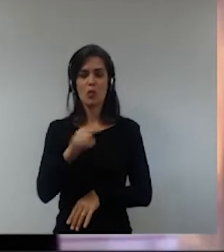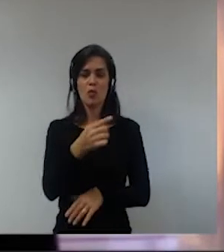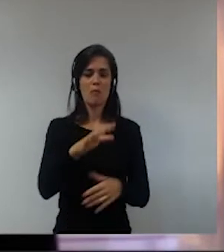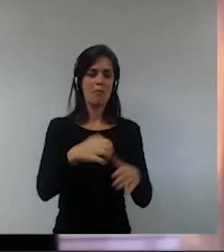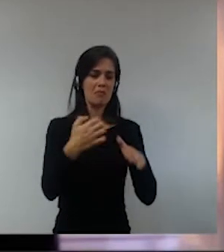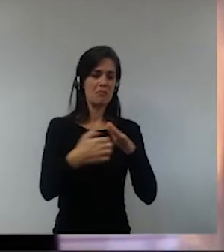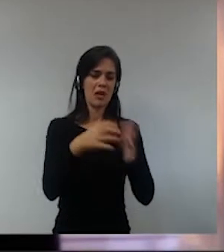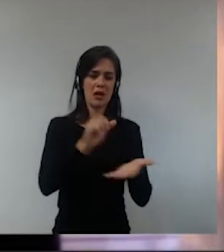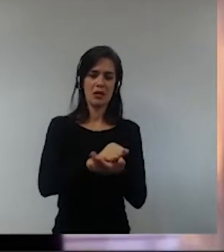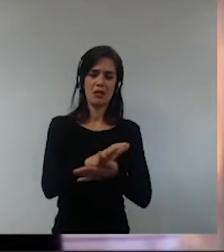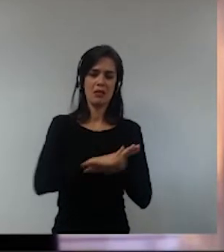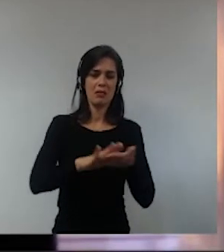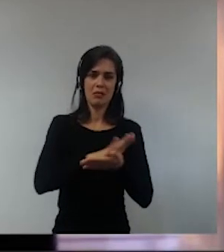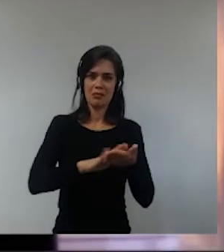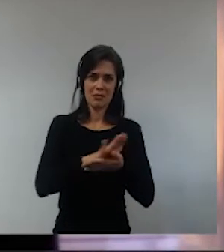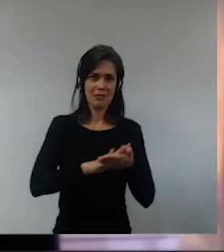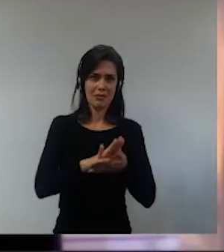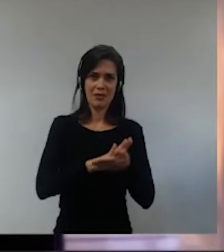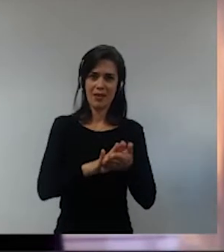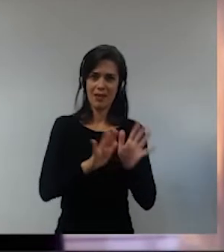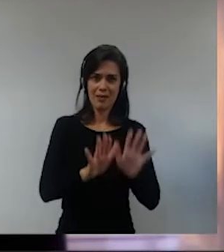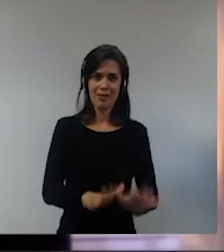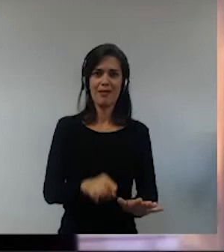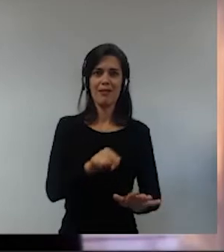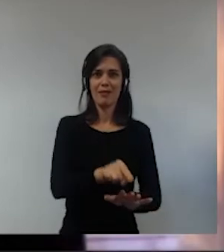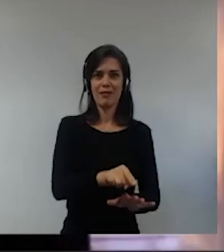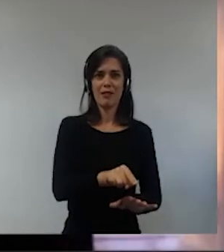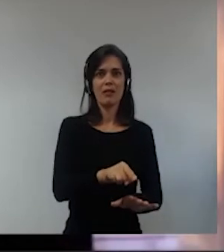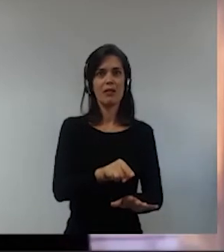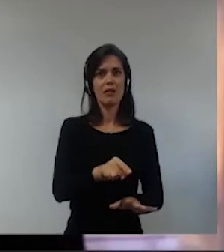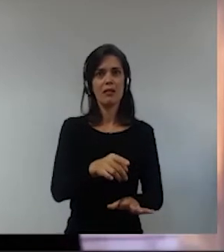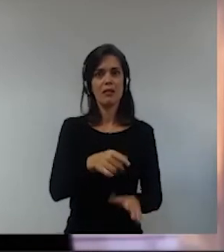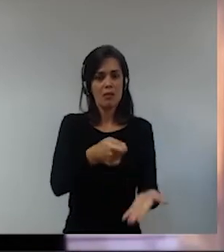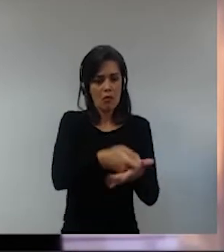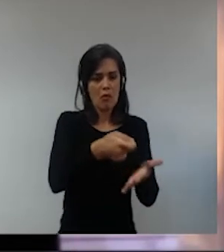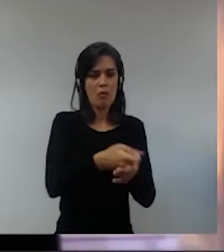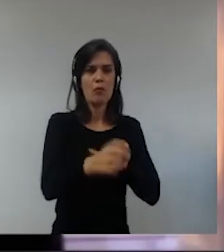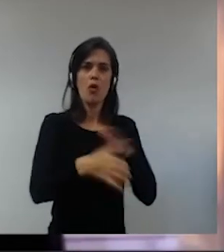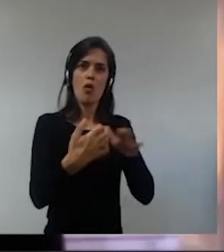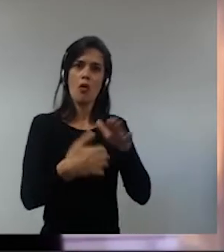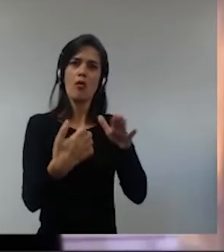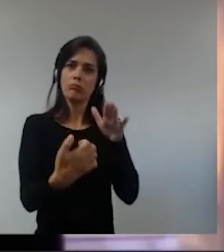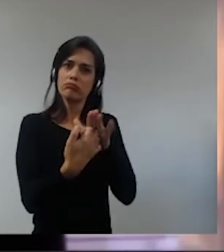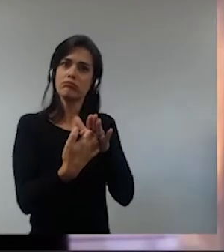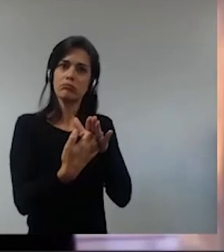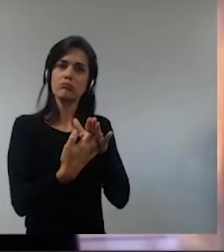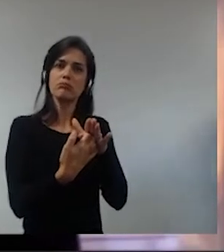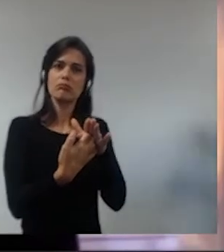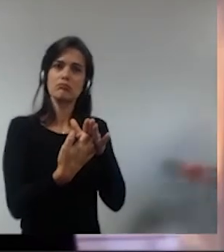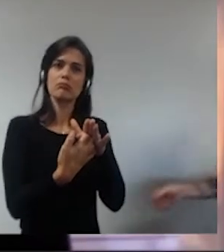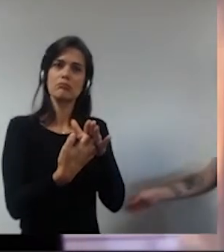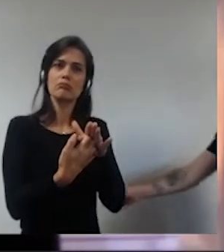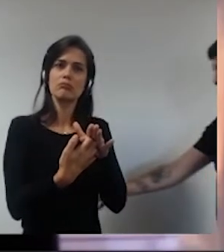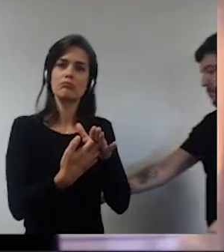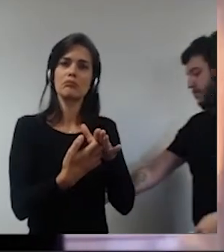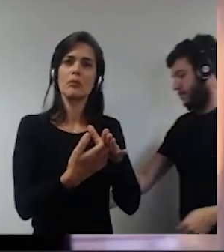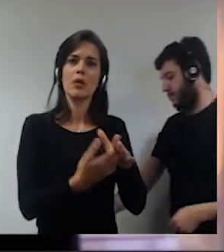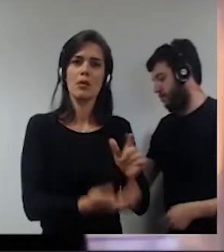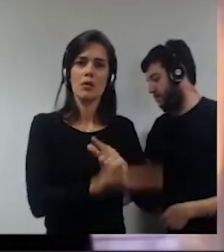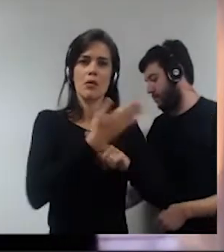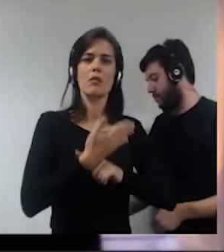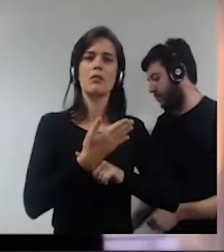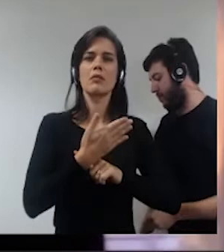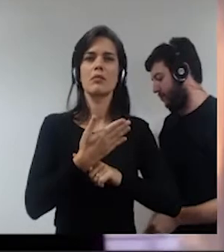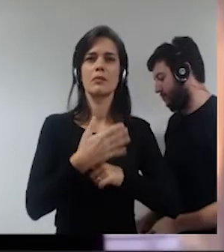tinha se cadastrado para receber intimação por e-mail, e ele intimou a empresa, numa decisão fundamentada, com base na cooperação